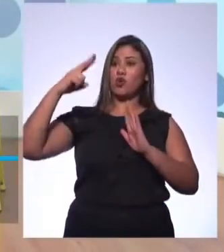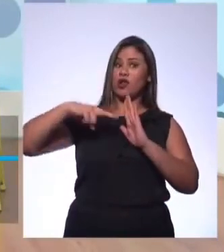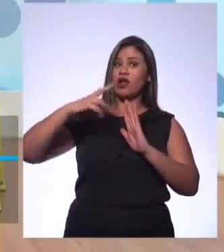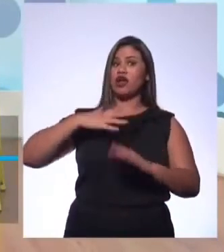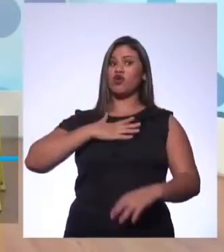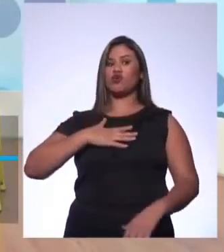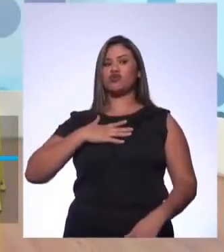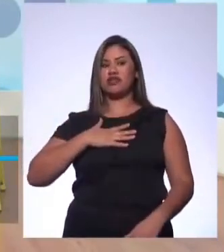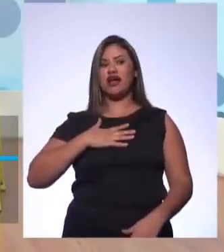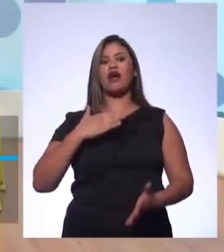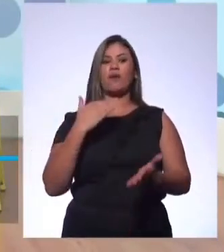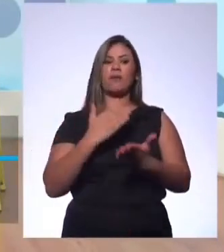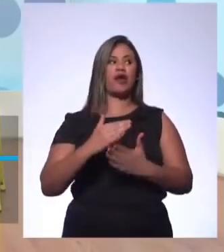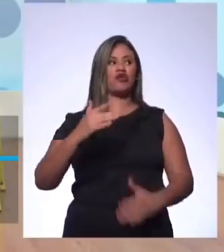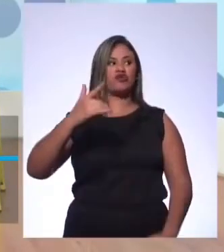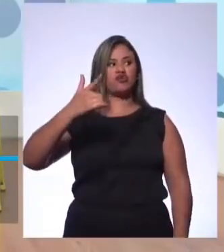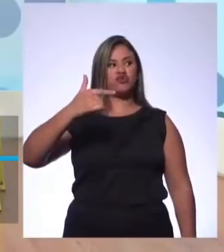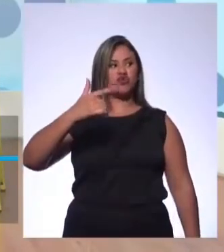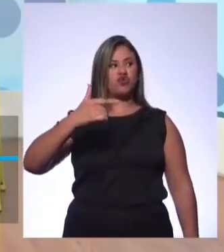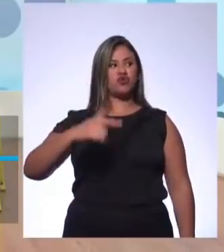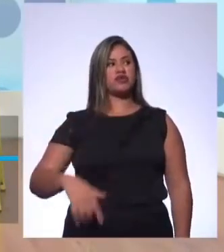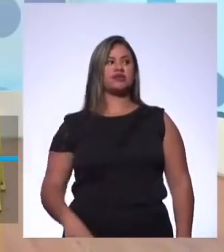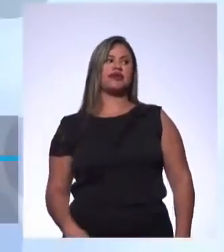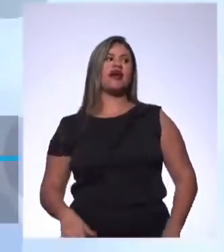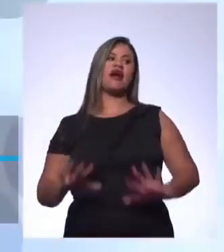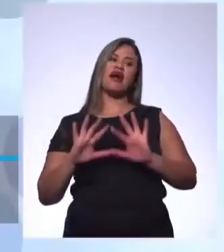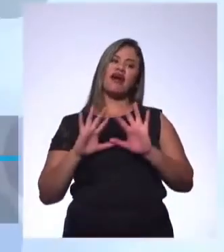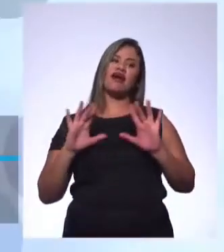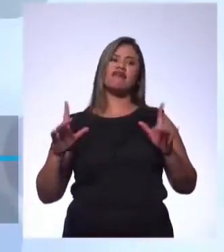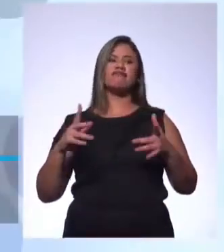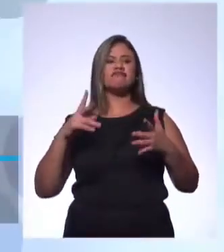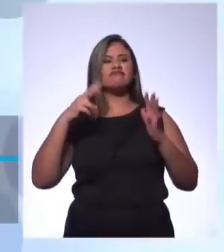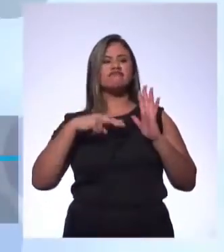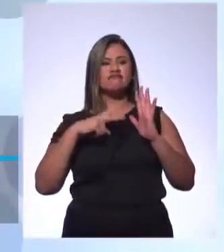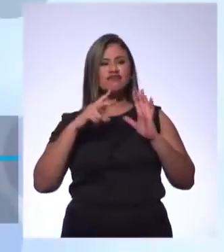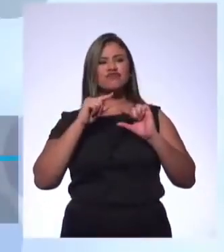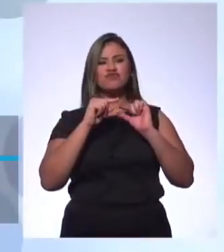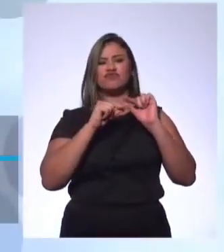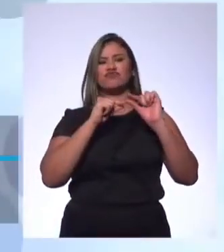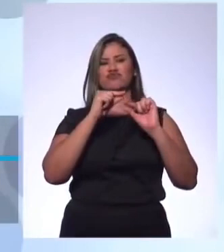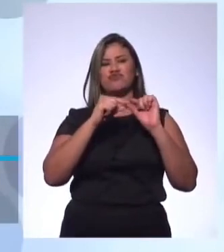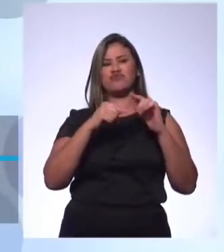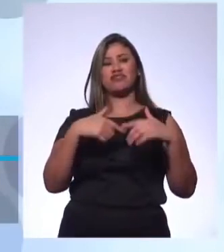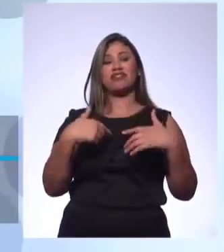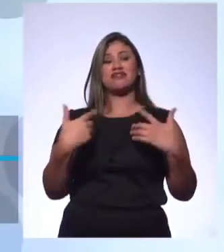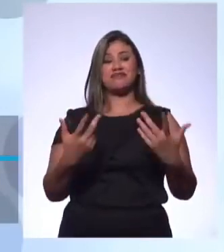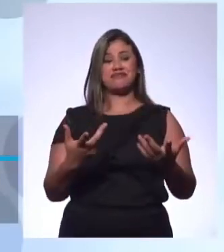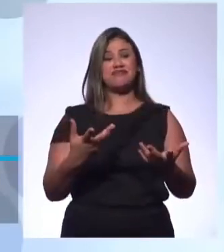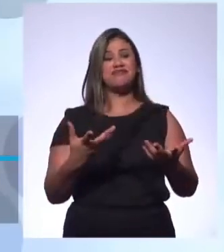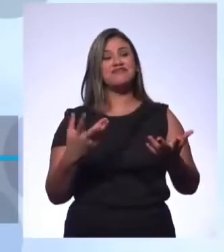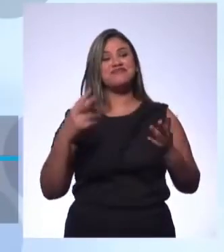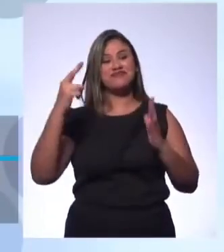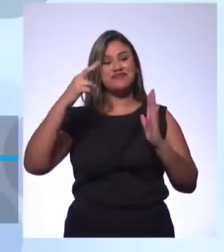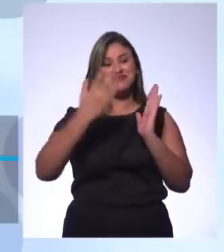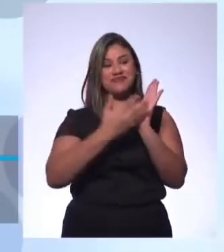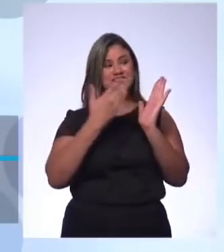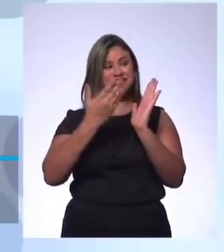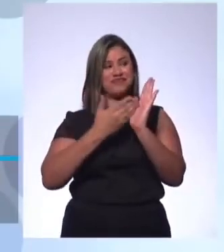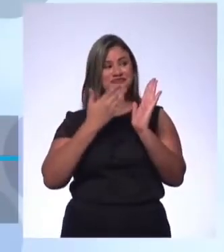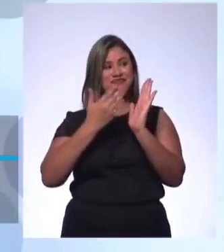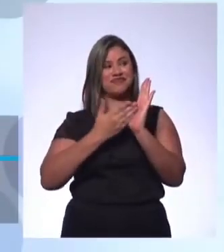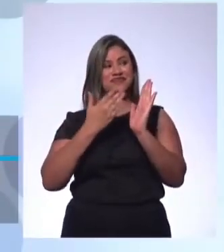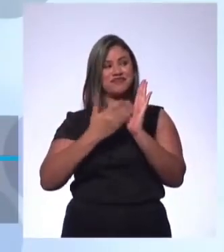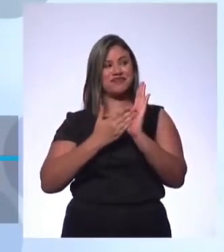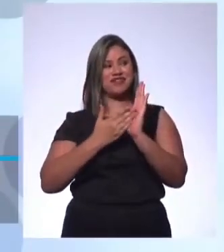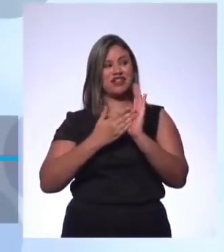de ler com 12 anos. Mas velha, acontecia. Ia pegando o livro e ia lendo, né? Ia lendo. Mas olha, o livro. Porque